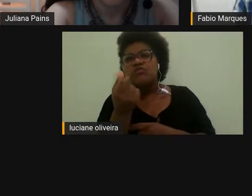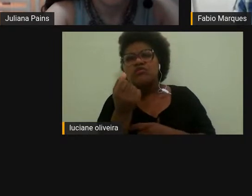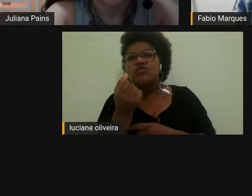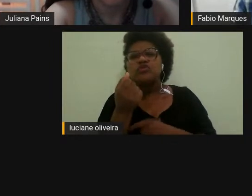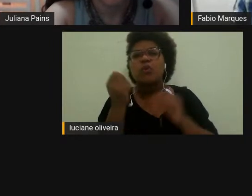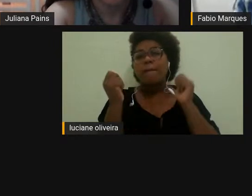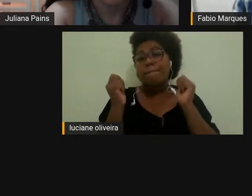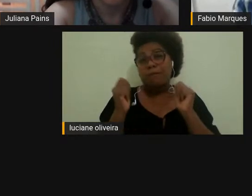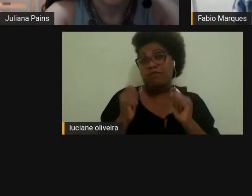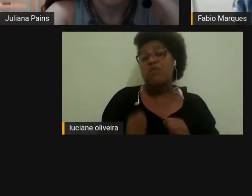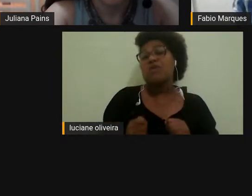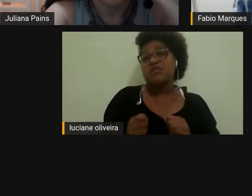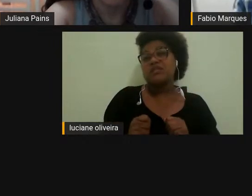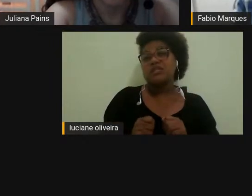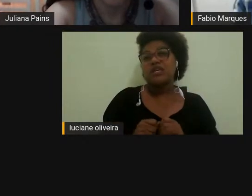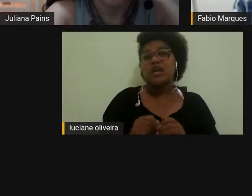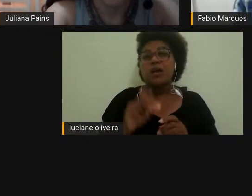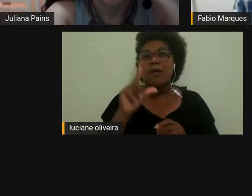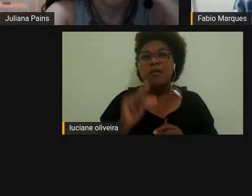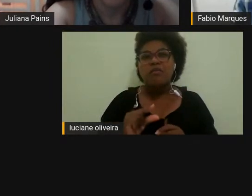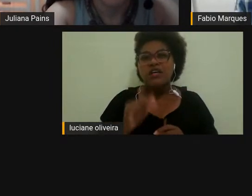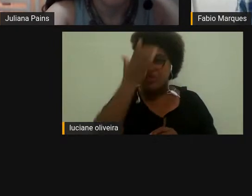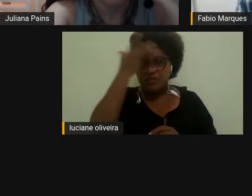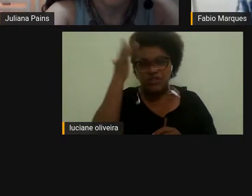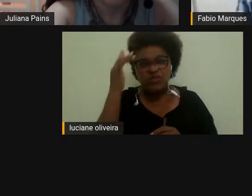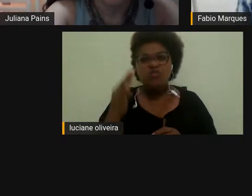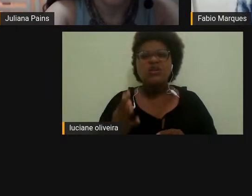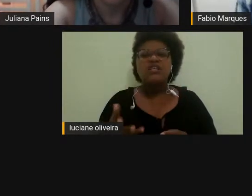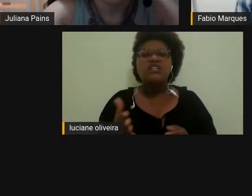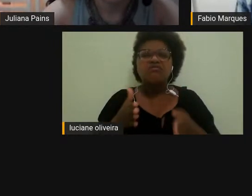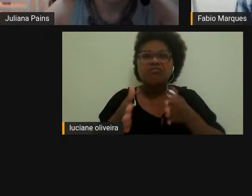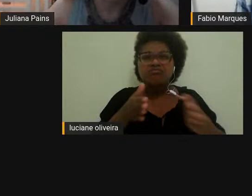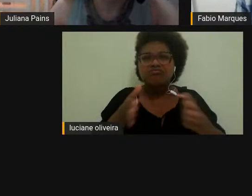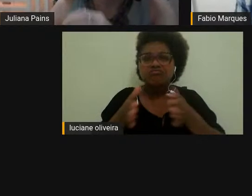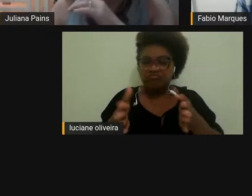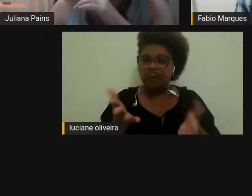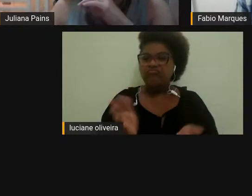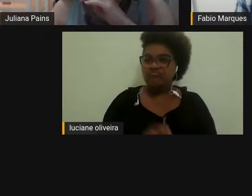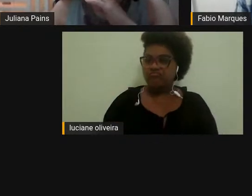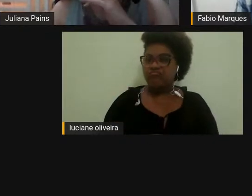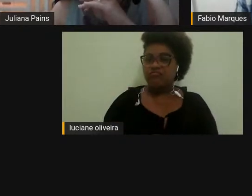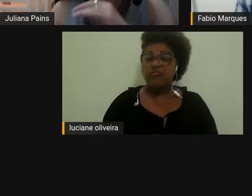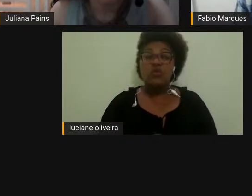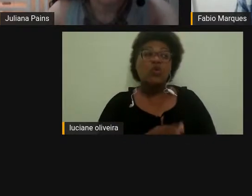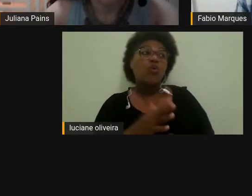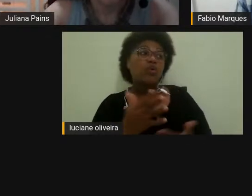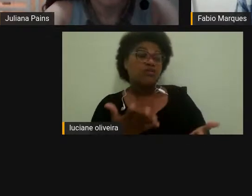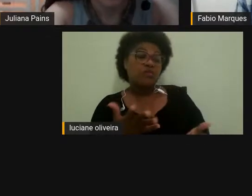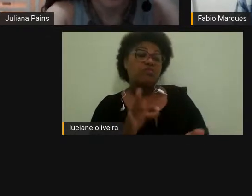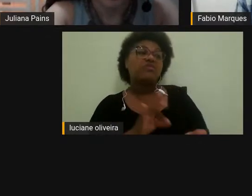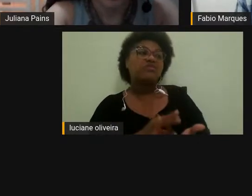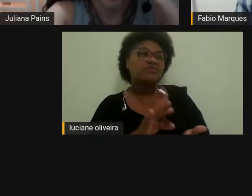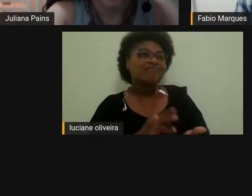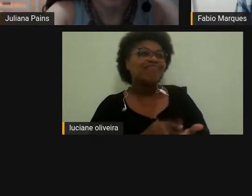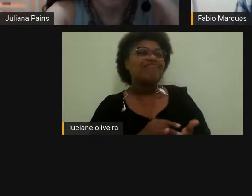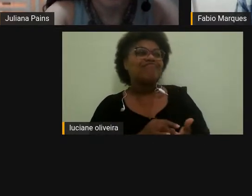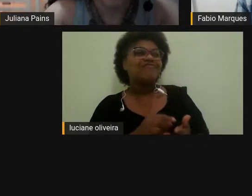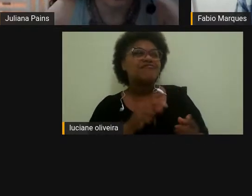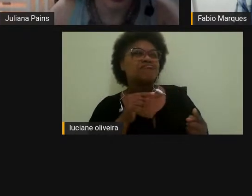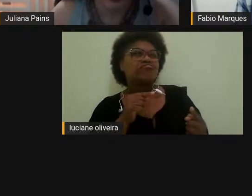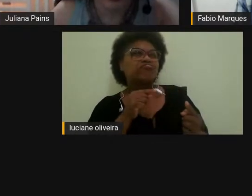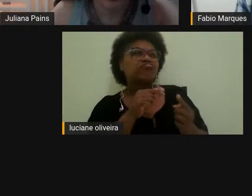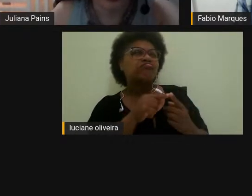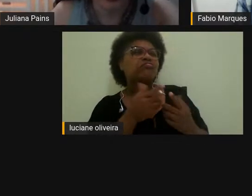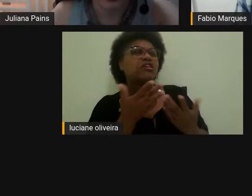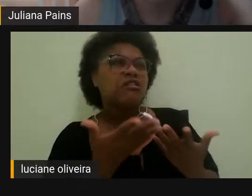mais pessoas tenham acesso a e olha Fábio realmente eu acho que esse ponto que é o núcleo de inovação das